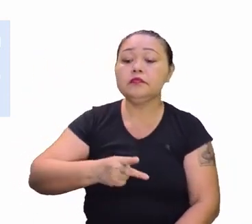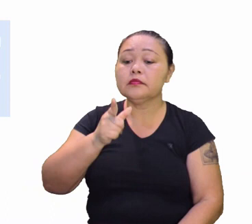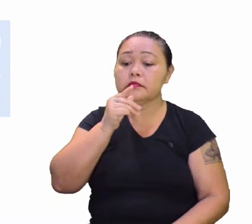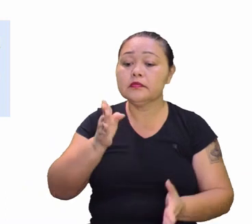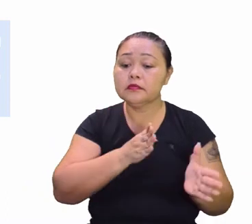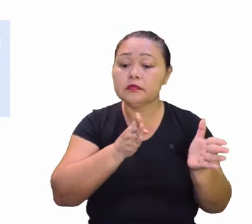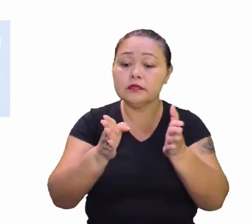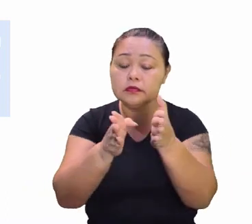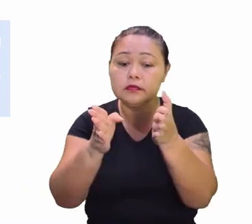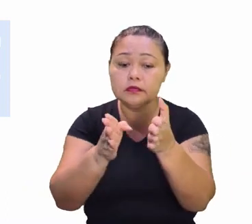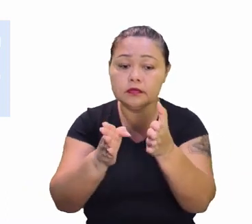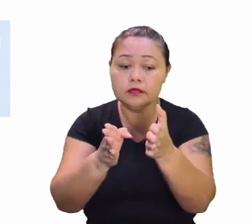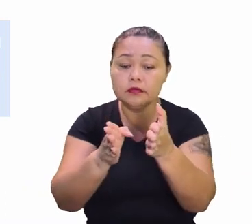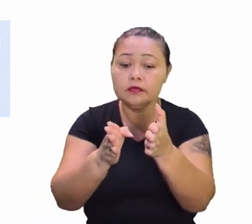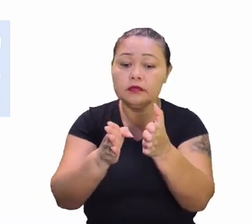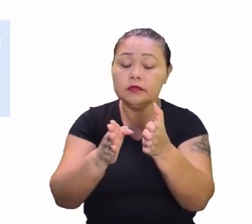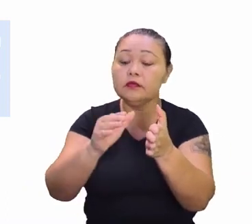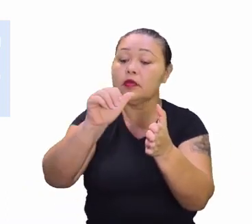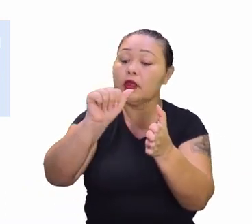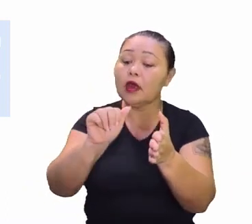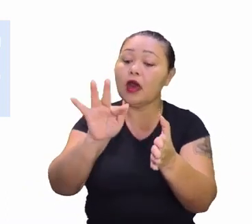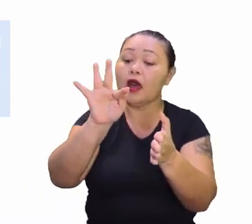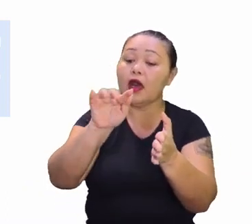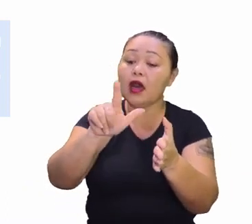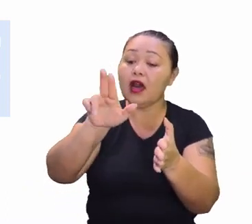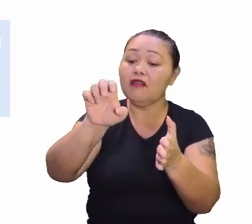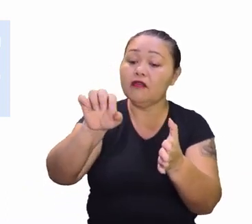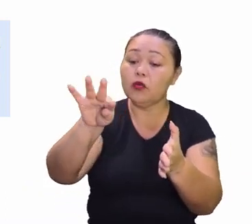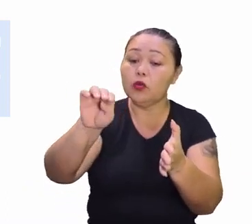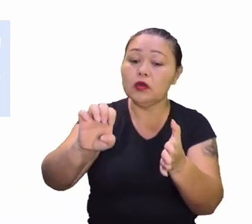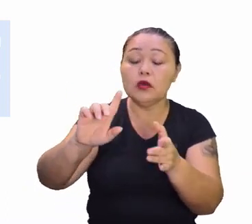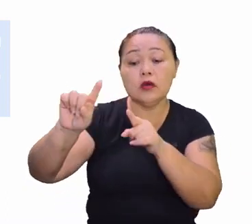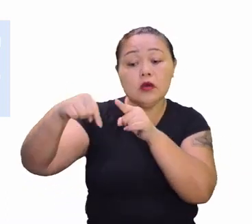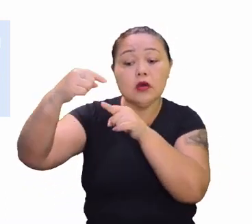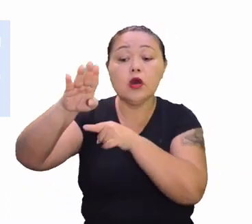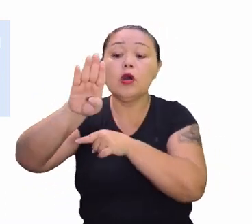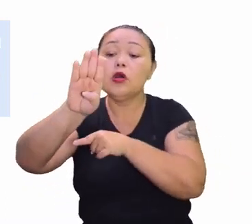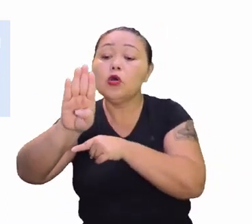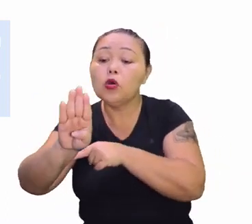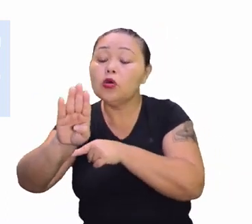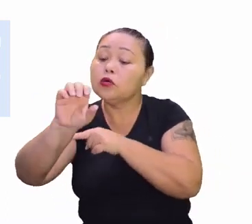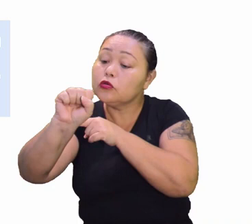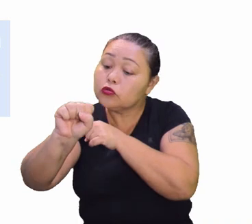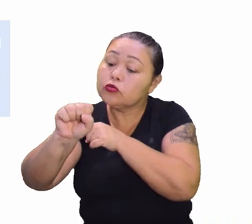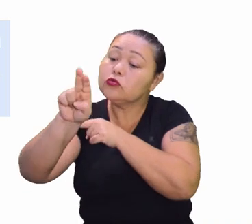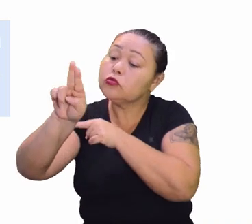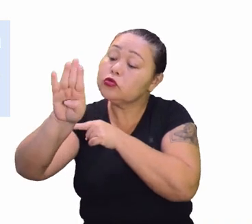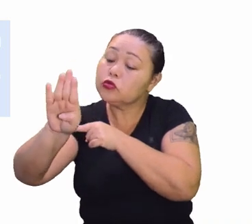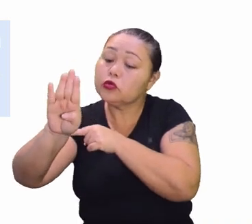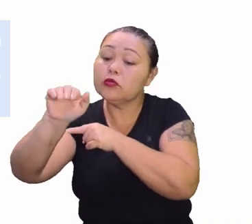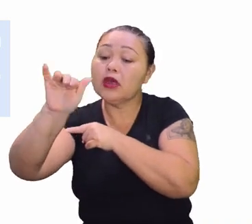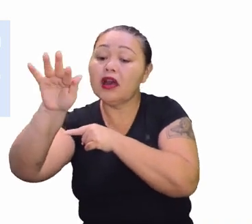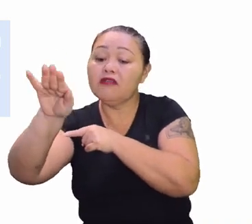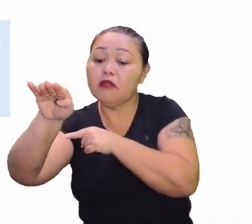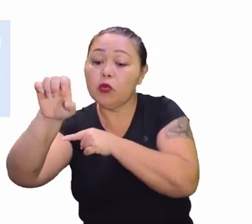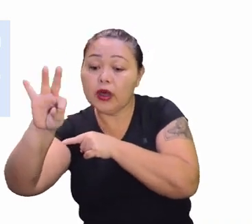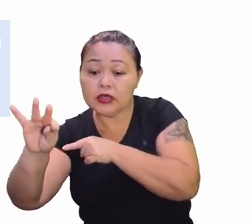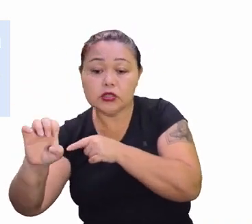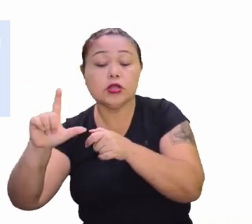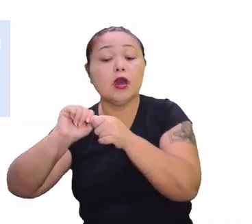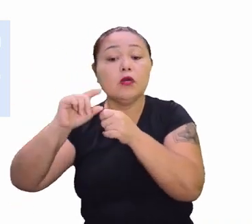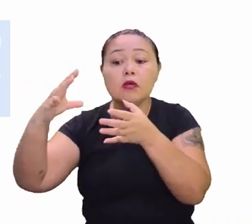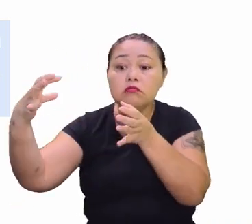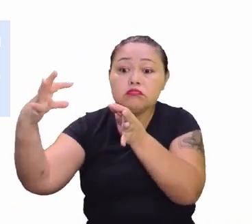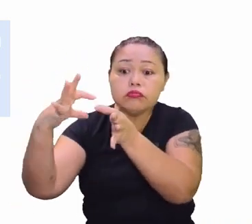o rio principal, esse o afluente, certo, professor Jorge? Isso. E aqui em cima a gente tem o subafluente. Então,